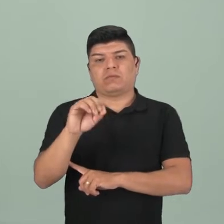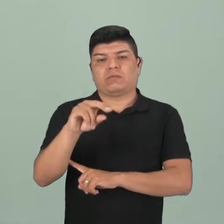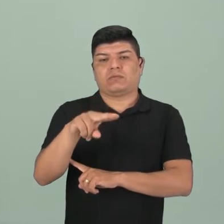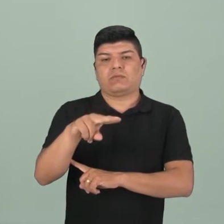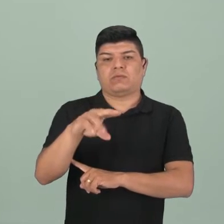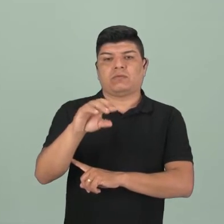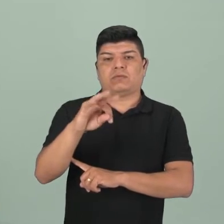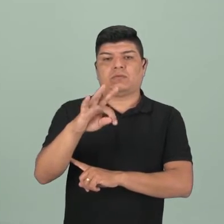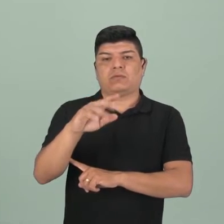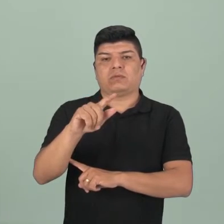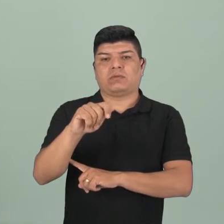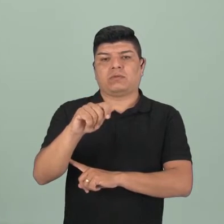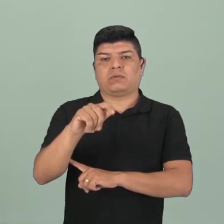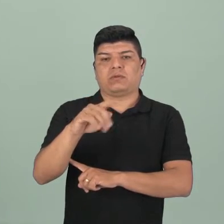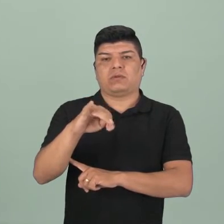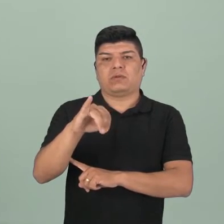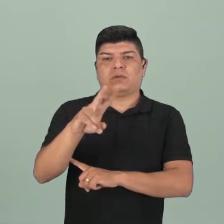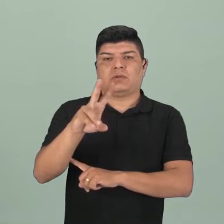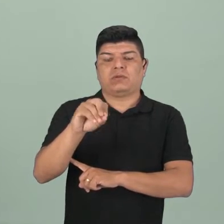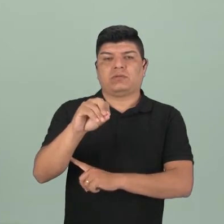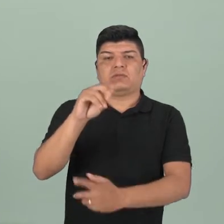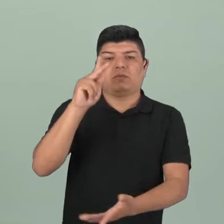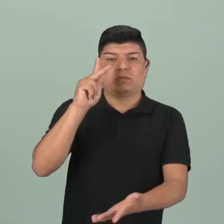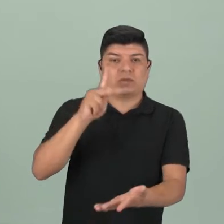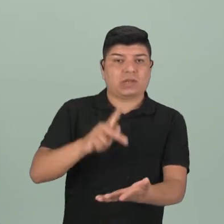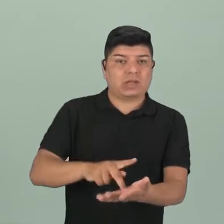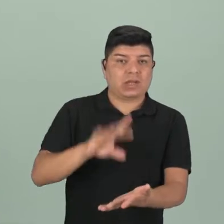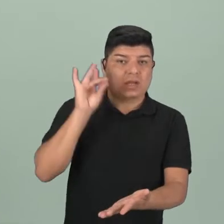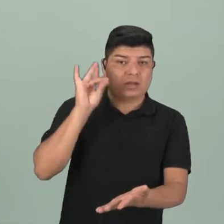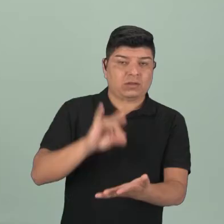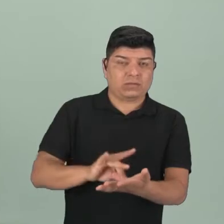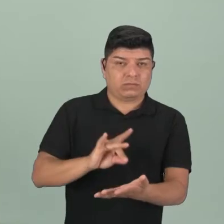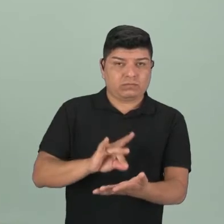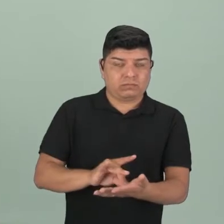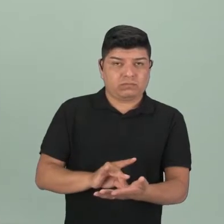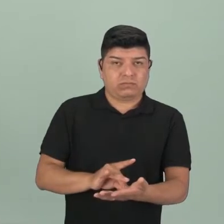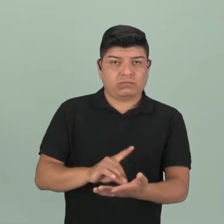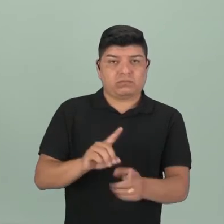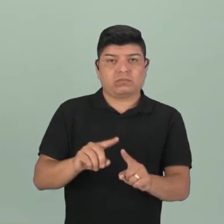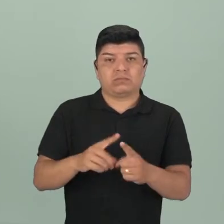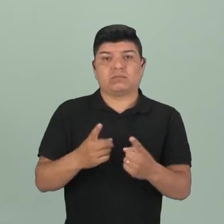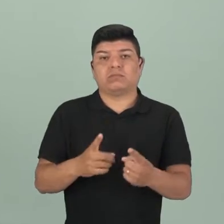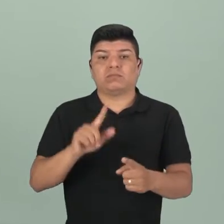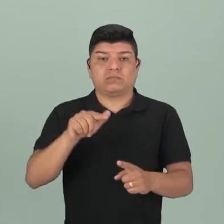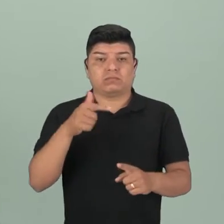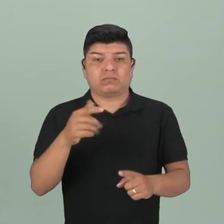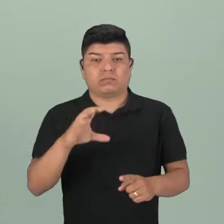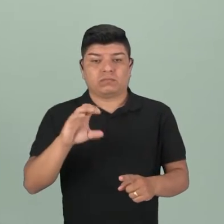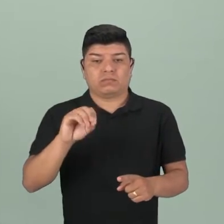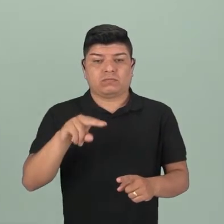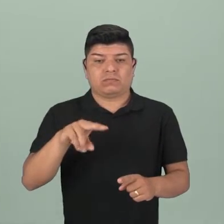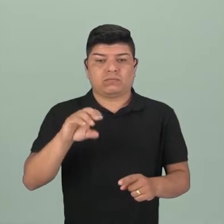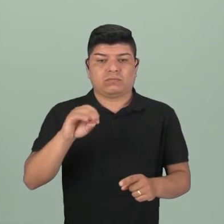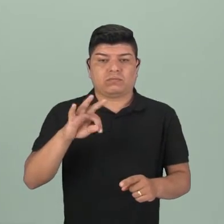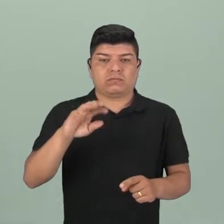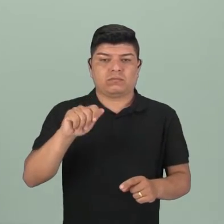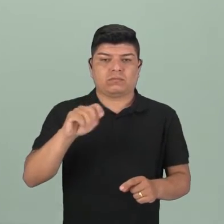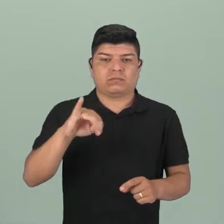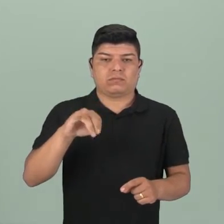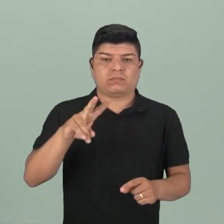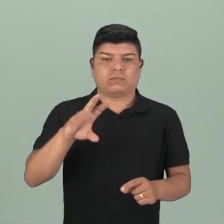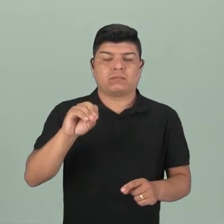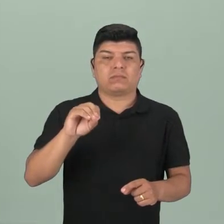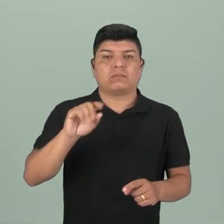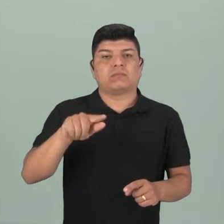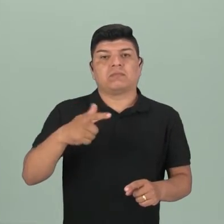isso. O que é denotativo? É aquilo que é real, que é concreto. O que é conotativo? É aquilo que é abstrato, que às vezes não existe, ou existe, ou